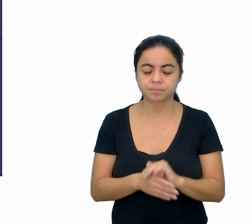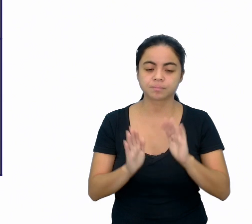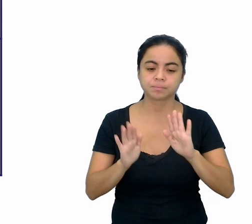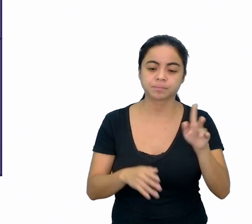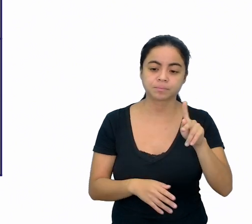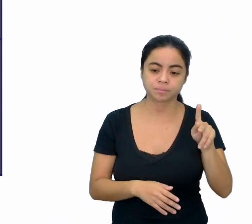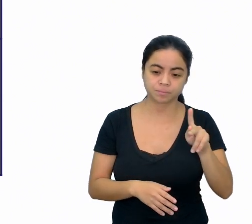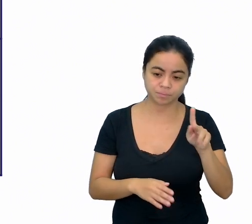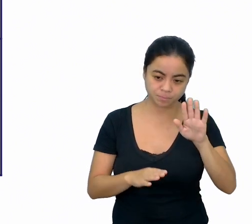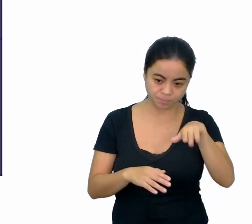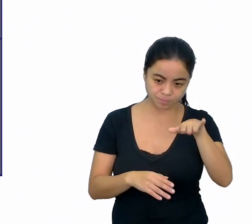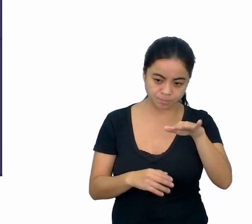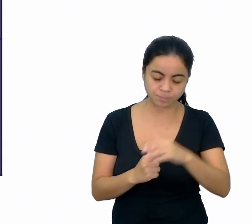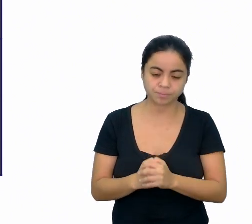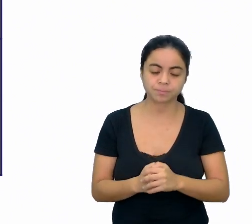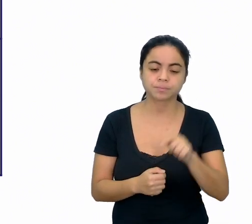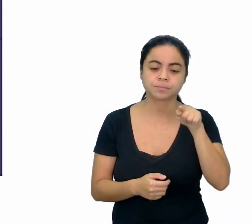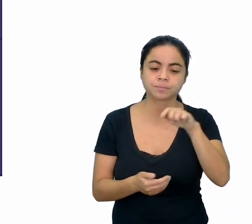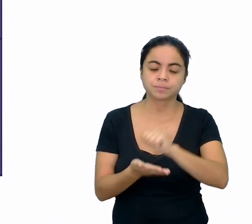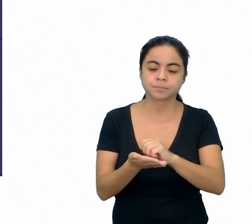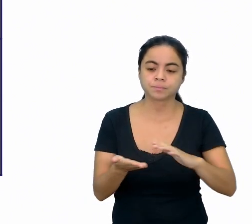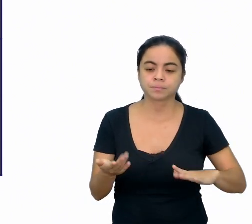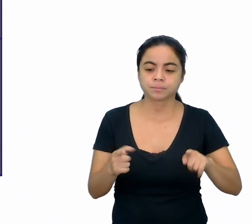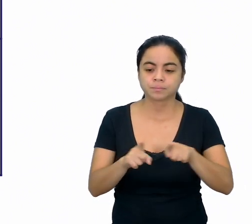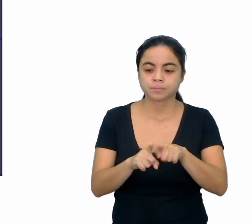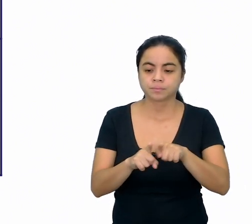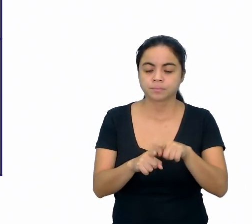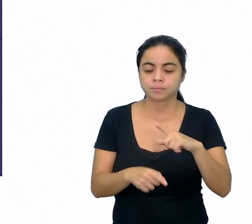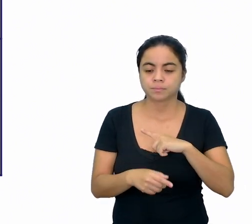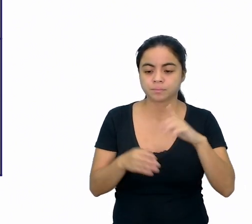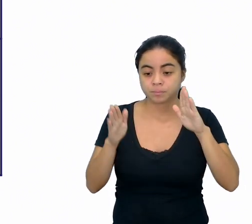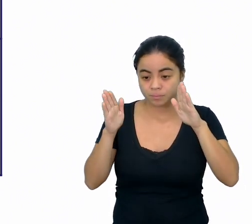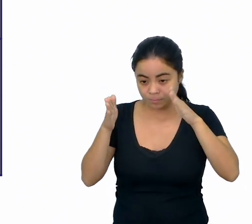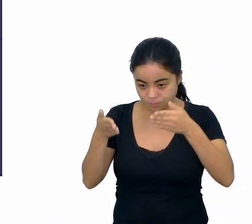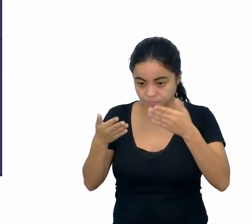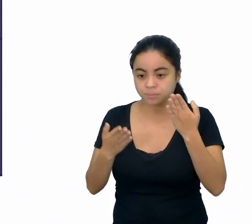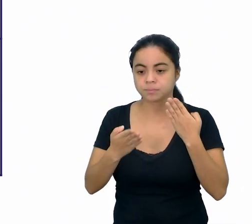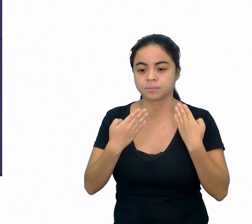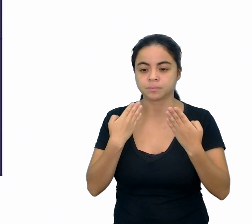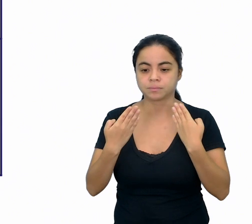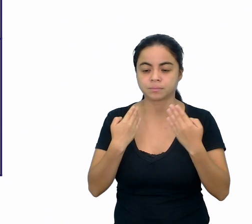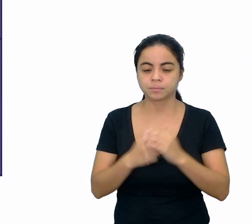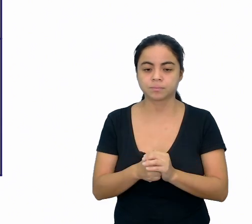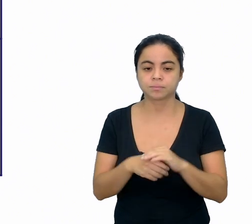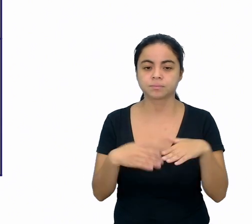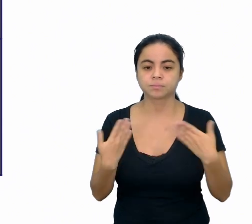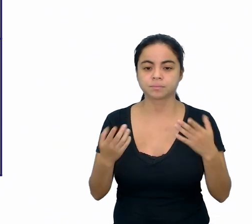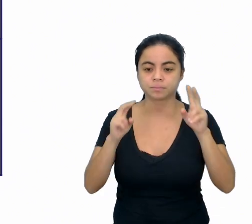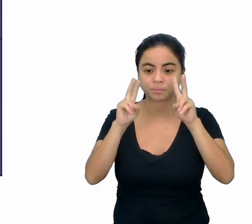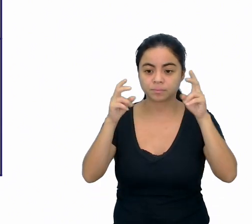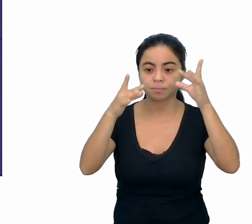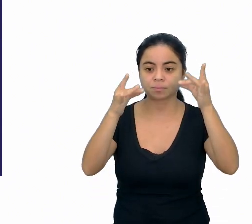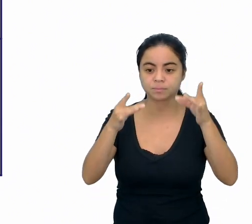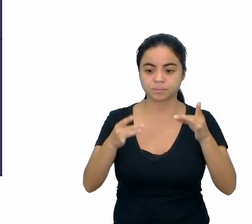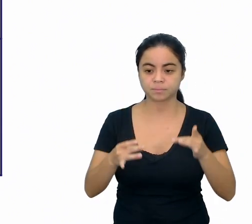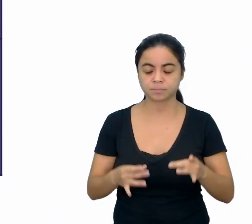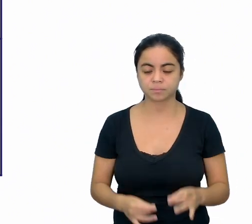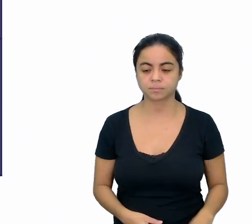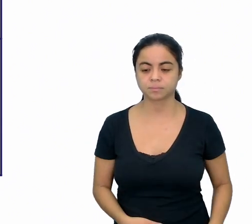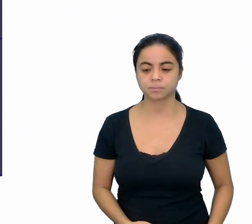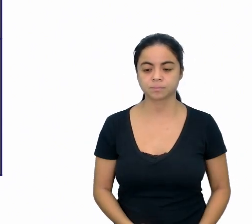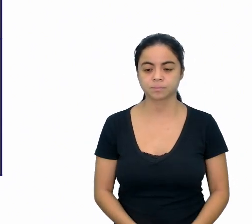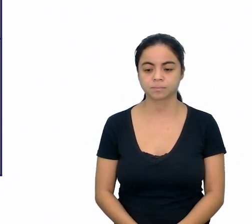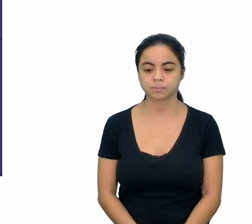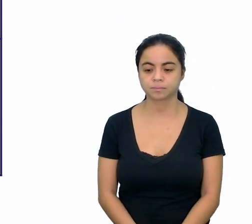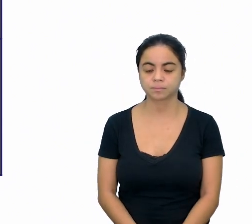dito anteriormente, essa atividade também será foco da nossa conversa. Então, falaremos um pouquinho mais dela nos